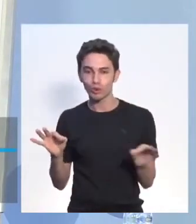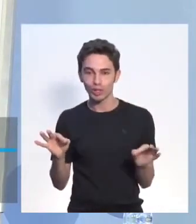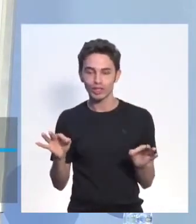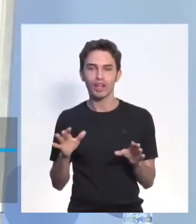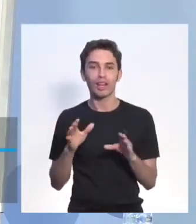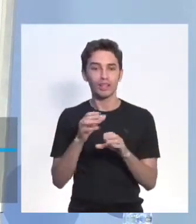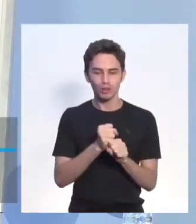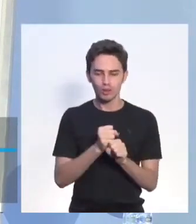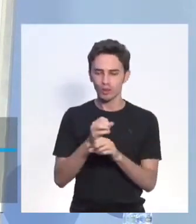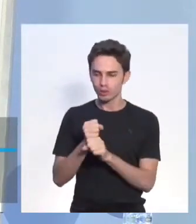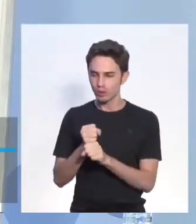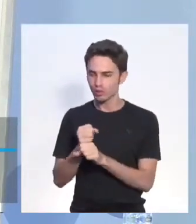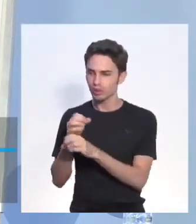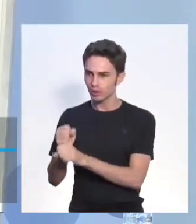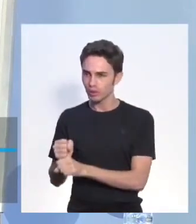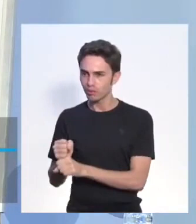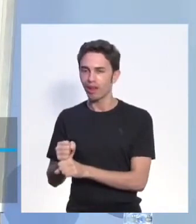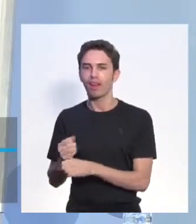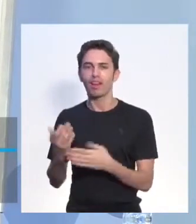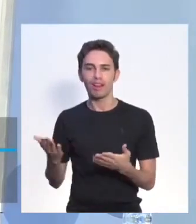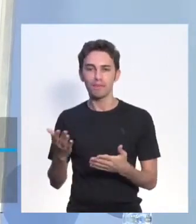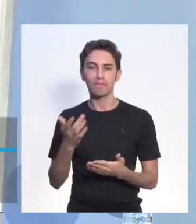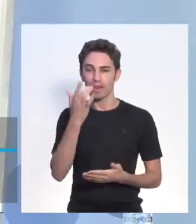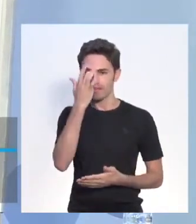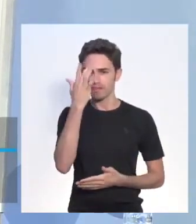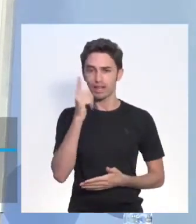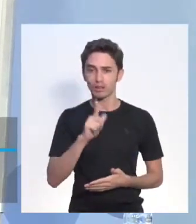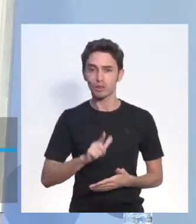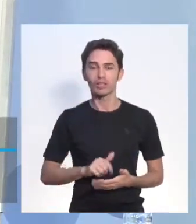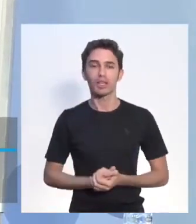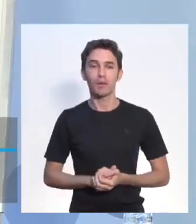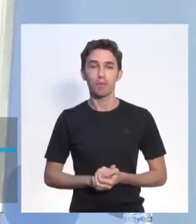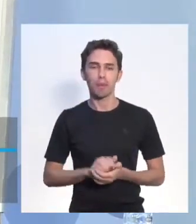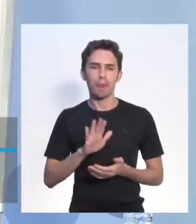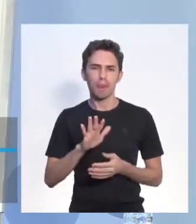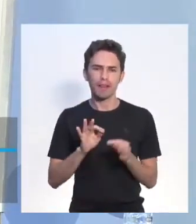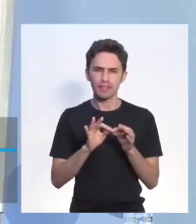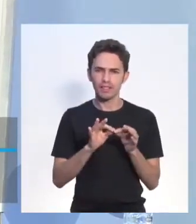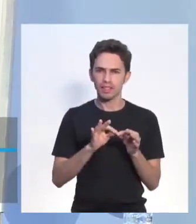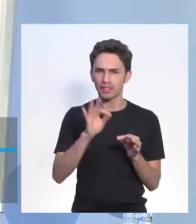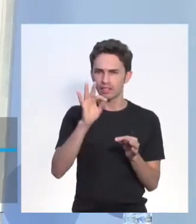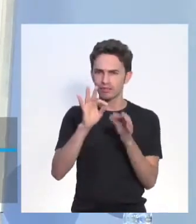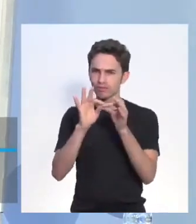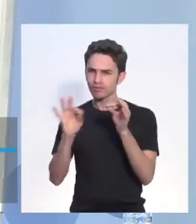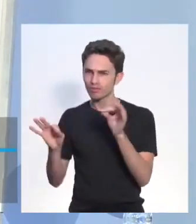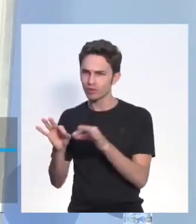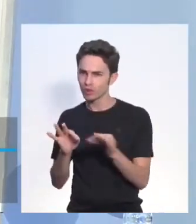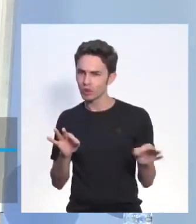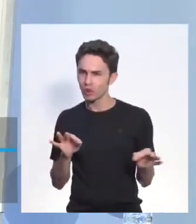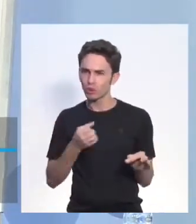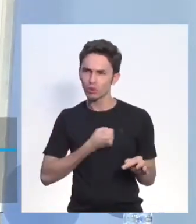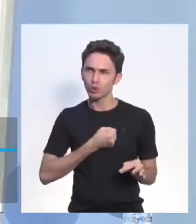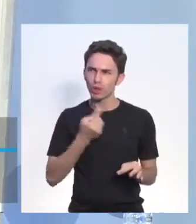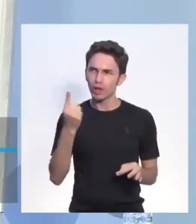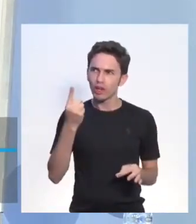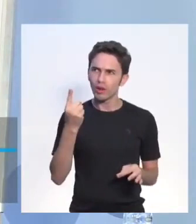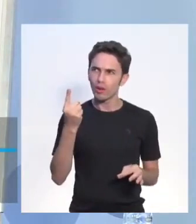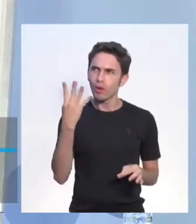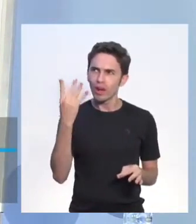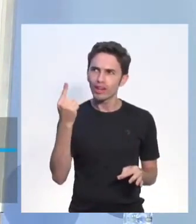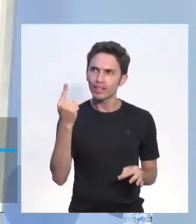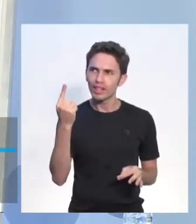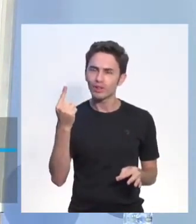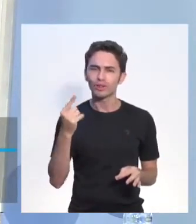e um lado é 12 mais 3, que é 15. Aí você vai falar, tá bom, professora, mas e aquele perímetro 41? Ainda estou incomodada com ele. Lembra que eu